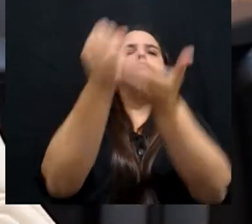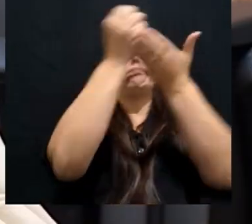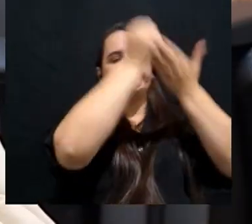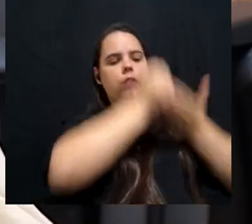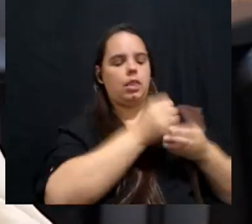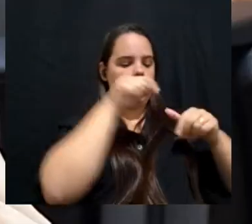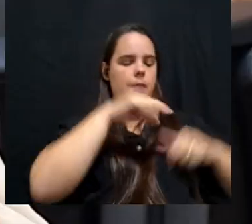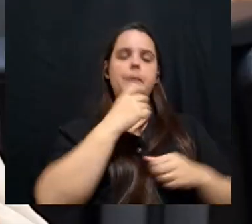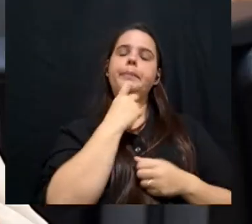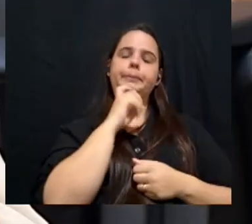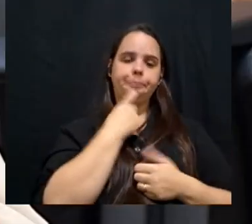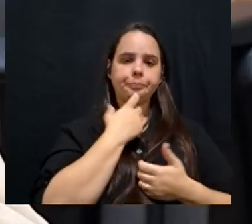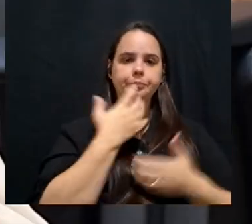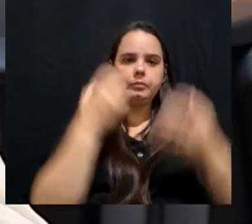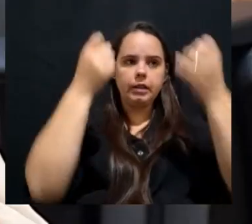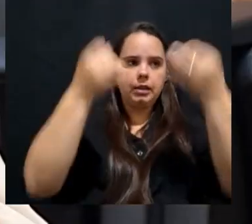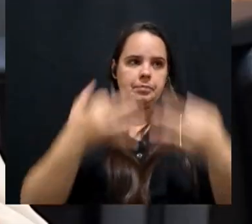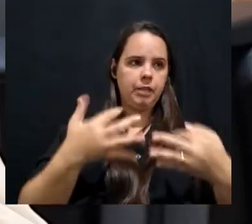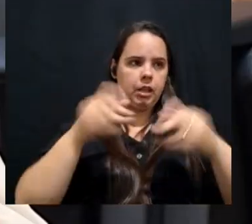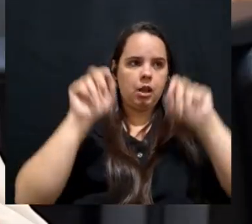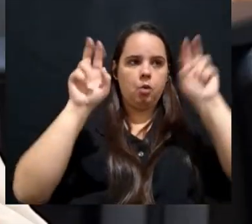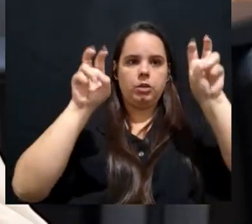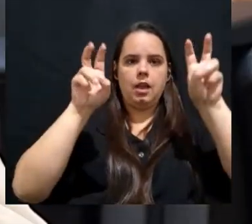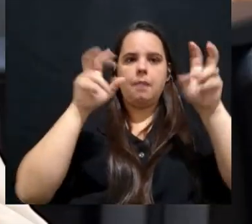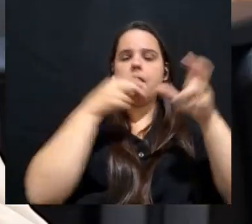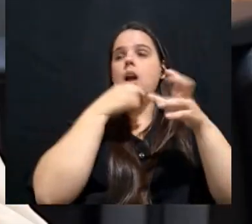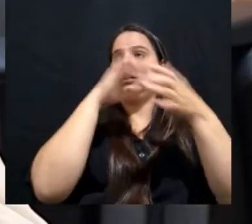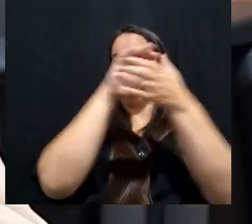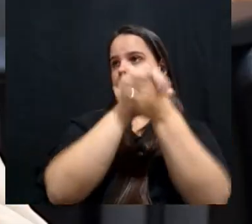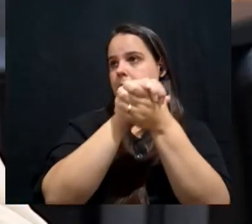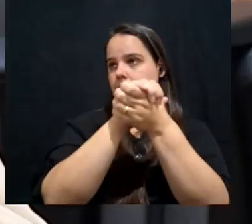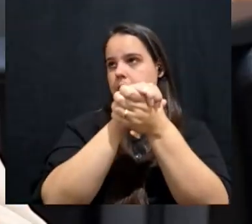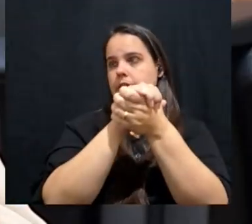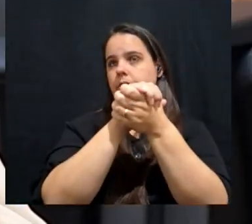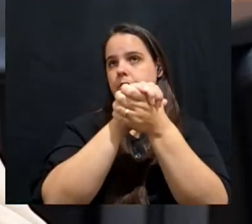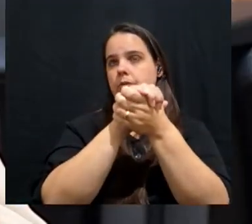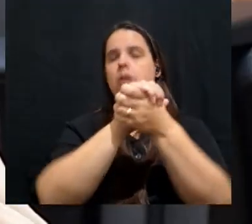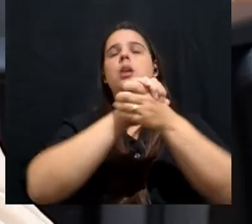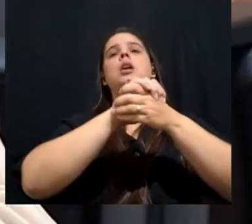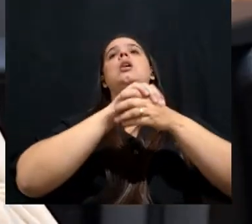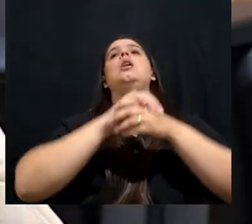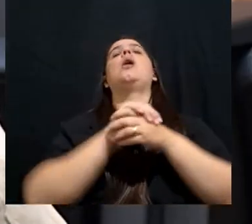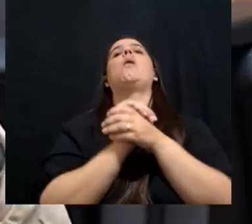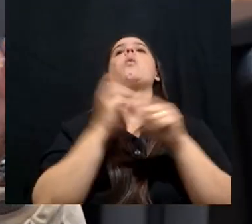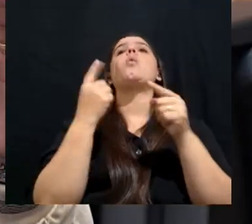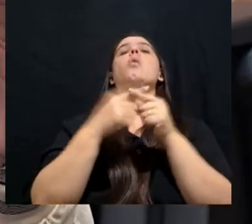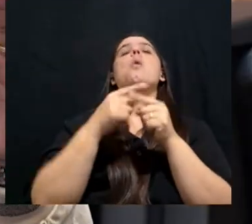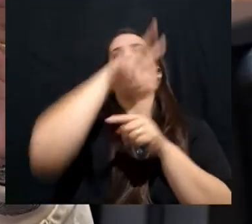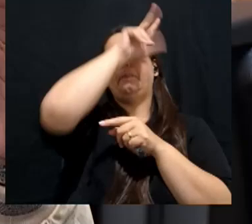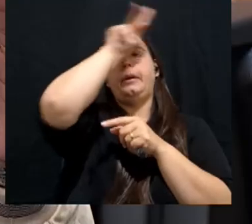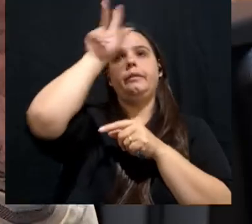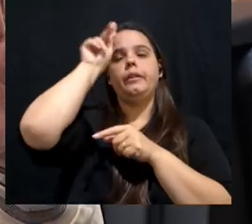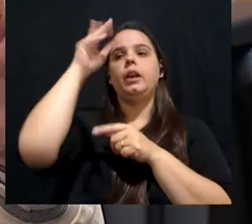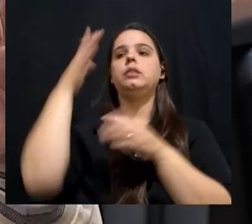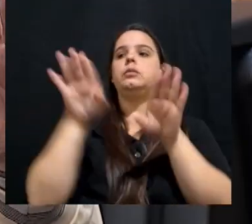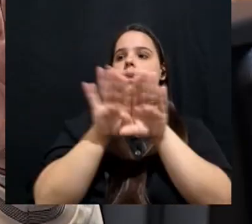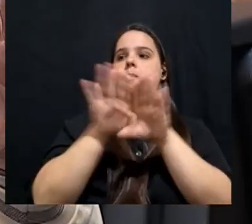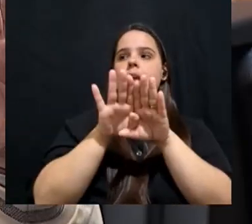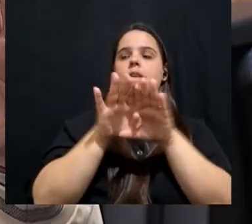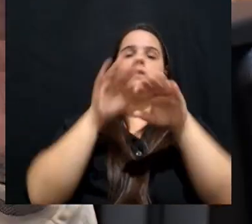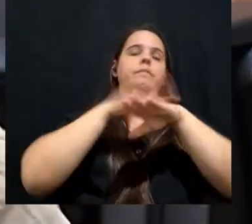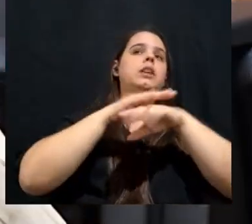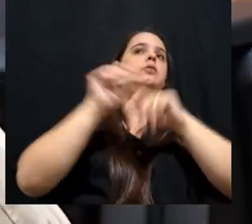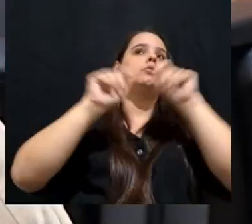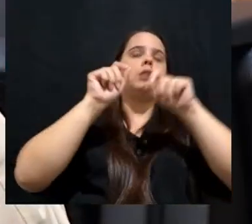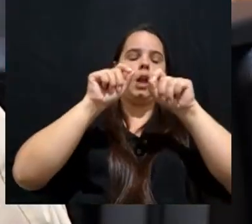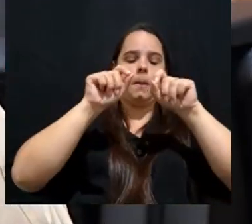no casamento comunitário, também o Parque Ecológico foi sugerido pelo prefeito. Montar ali no Parque Ecológico é lindo.